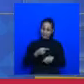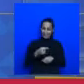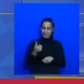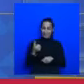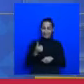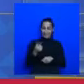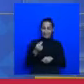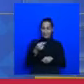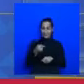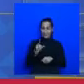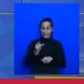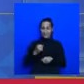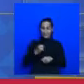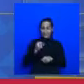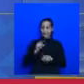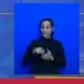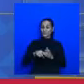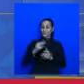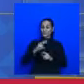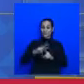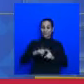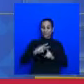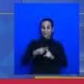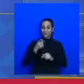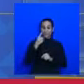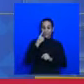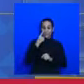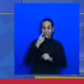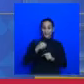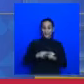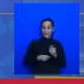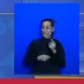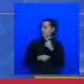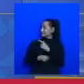o sexto e último número do segundo sorteio da dupla Sena.